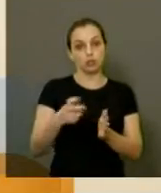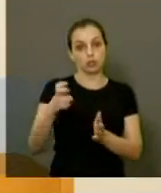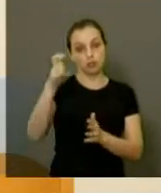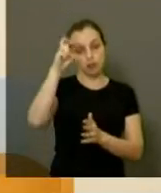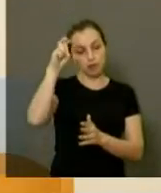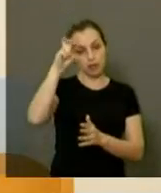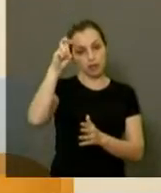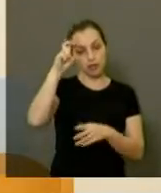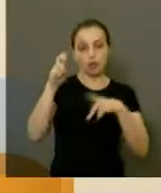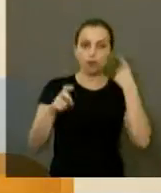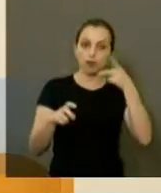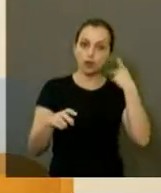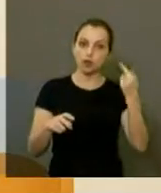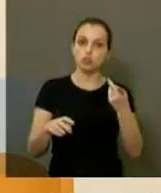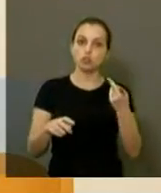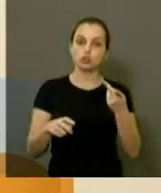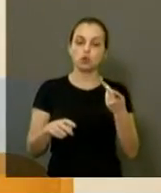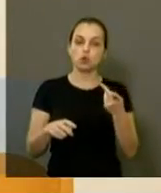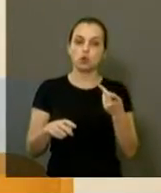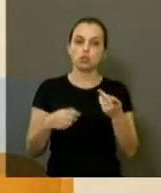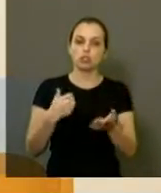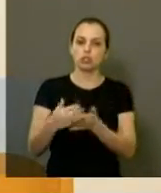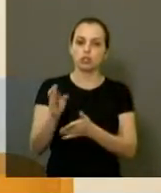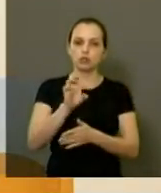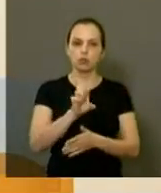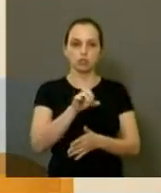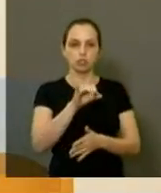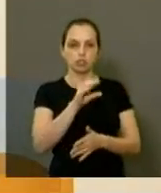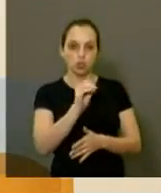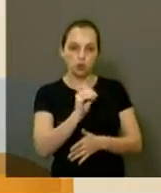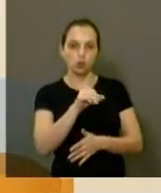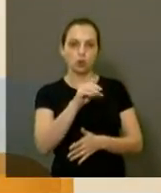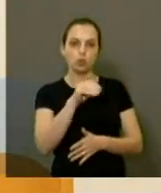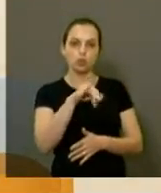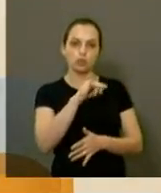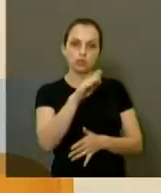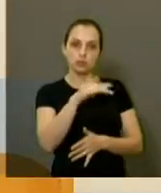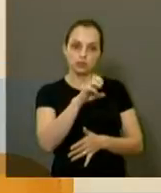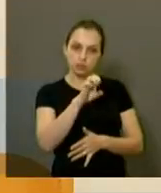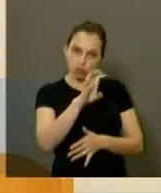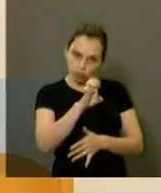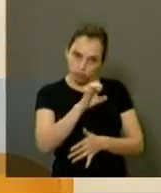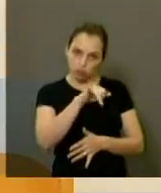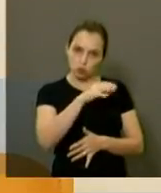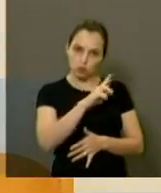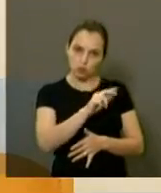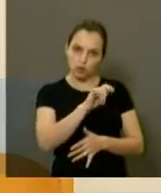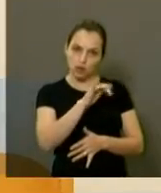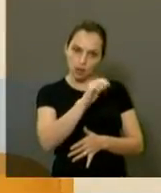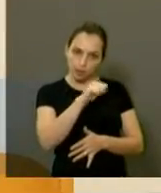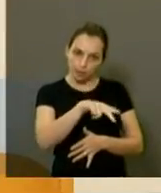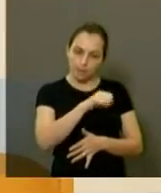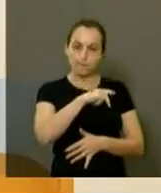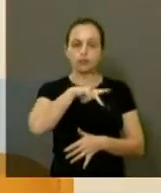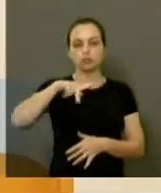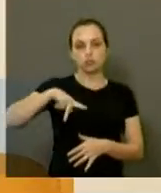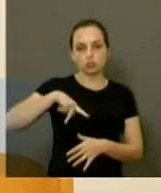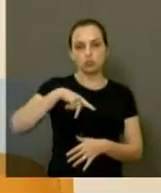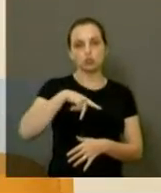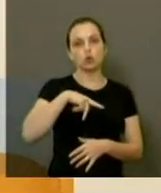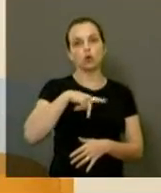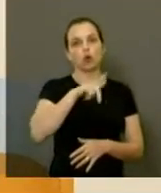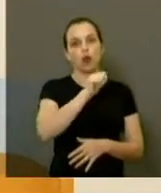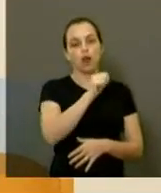dessa casa, excetuando-se o Edio Lopes, o Donizete Simeone, a Juliana Damos, o pastor Raimundo, o